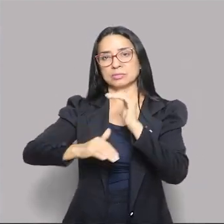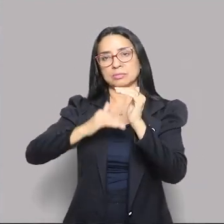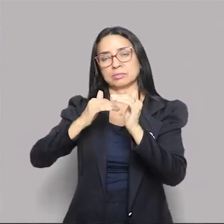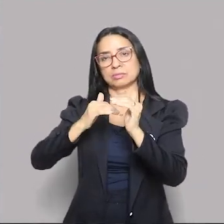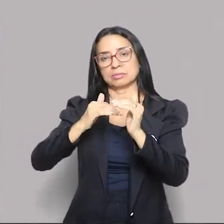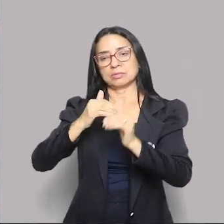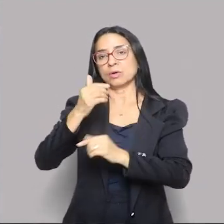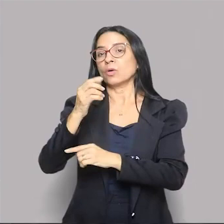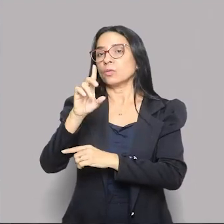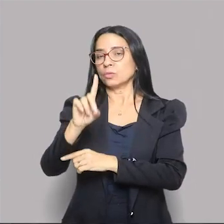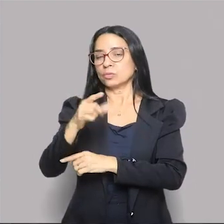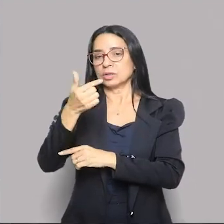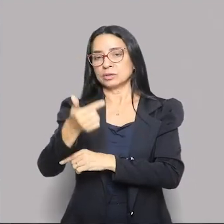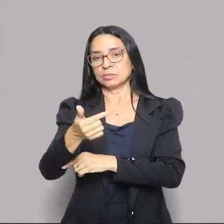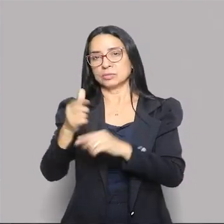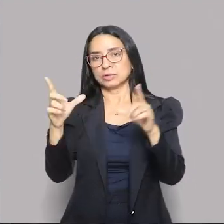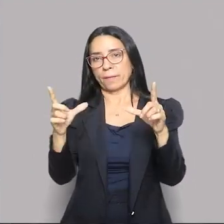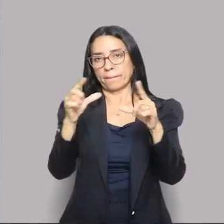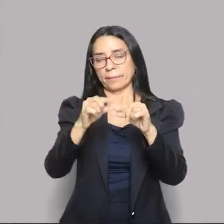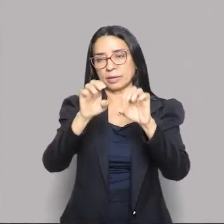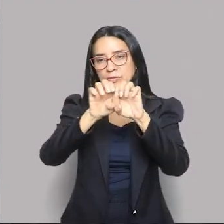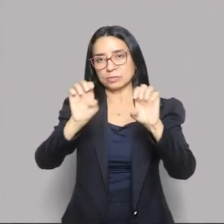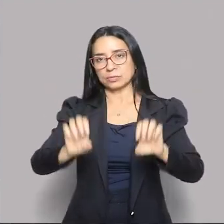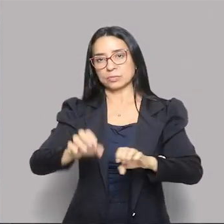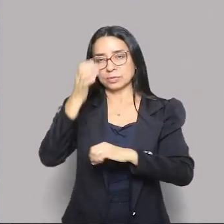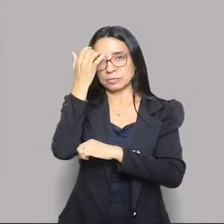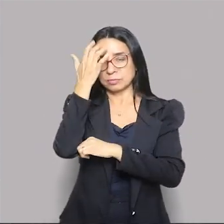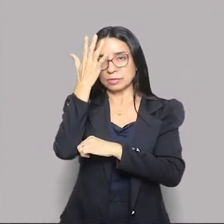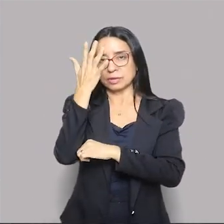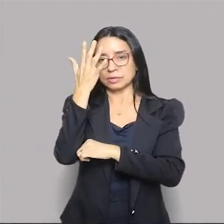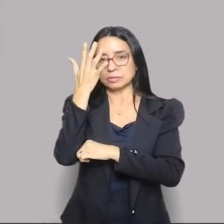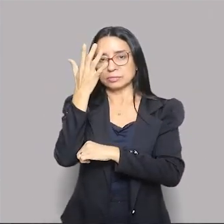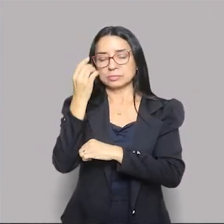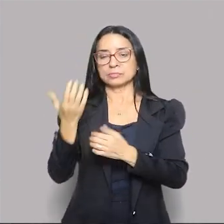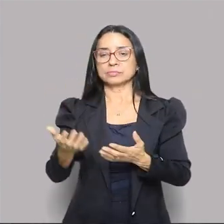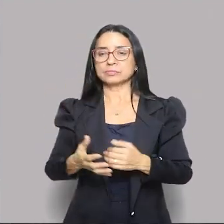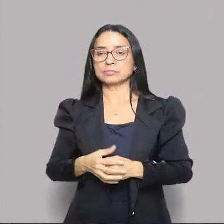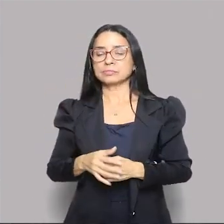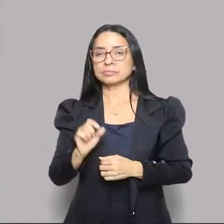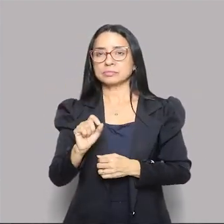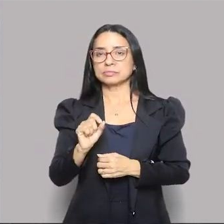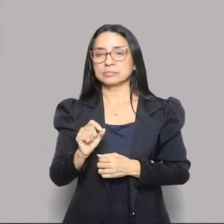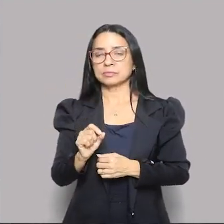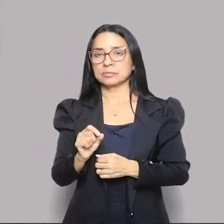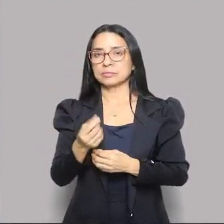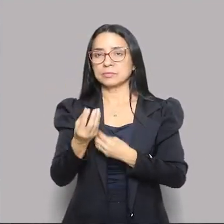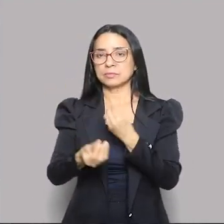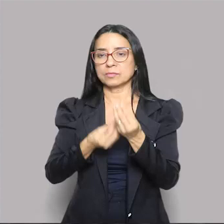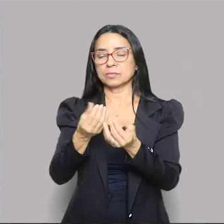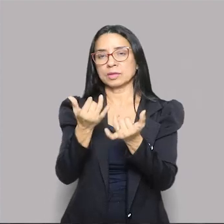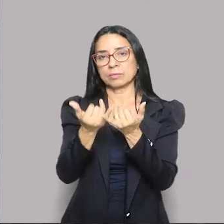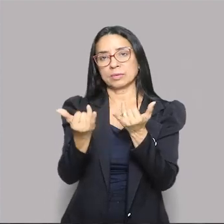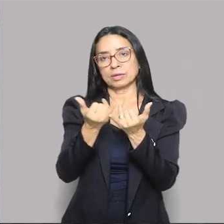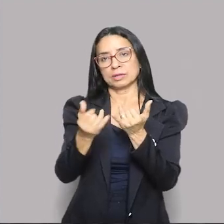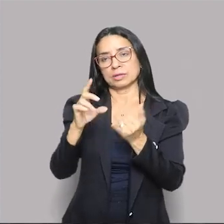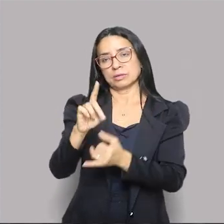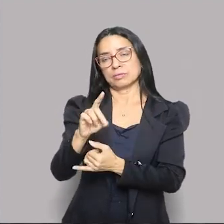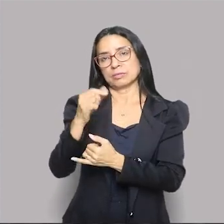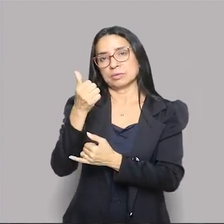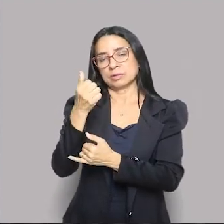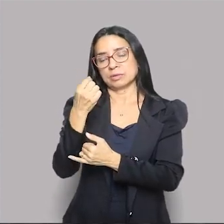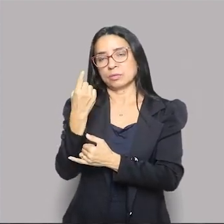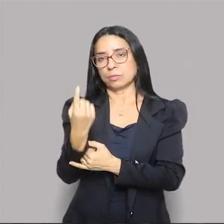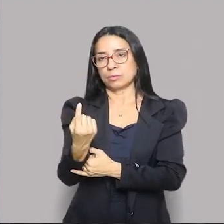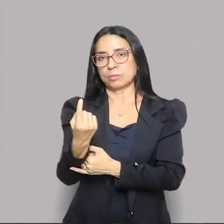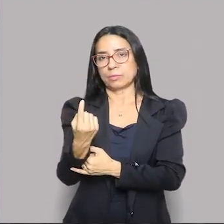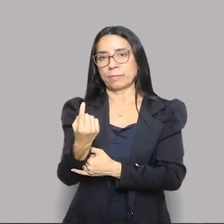essa microestrutura, que é uma microestrutura muito fácil, e que, de certa forma, ela é parecida com a D1, mas